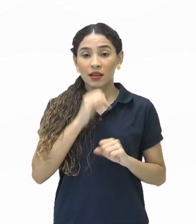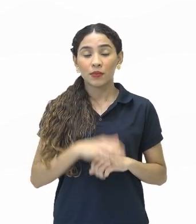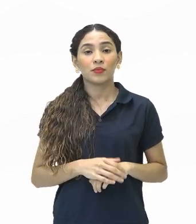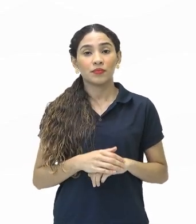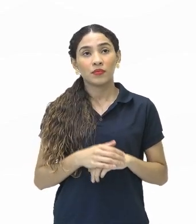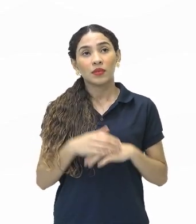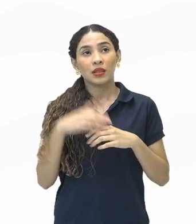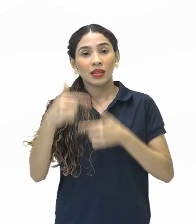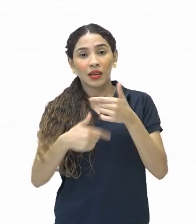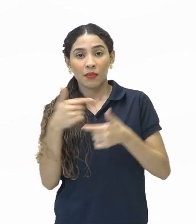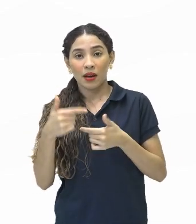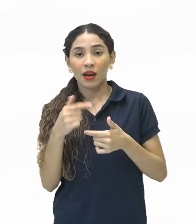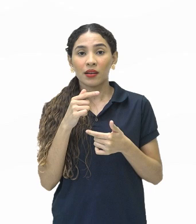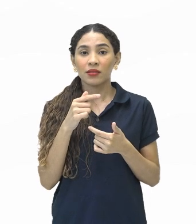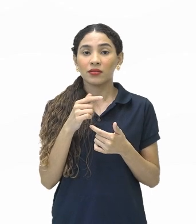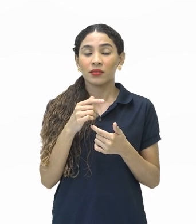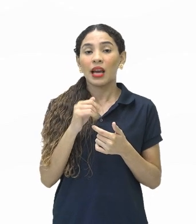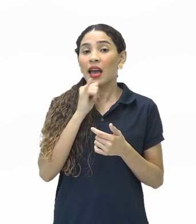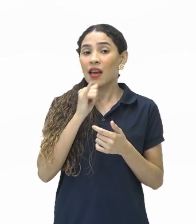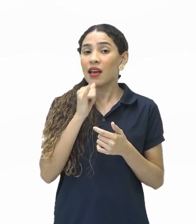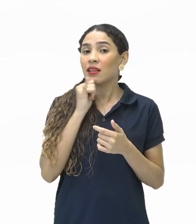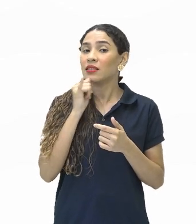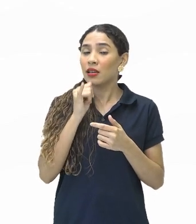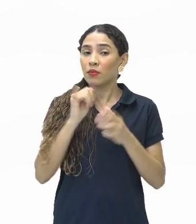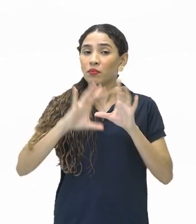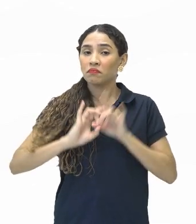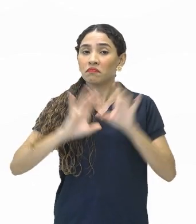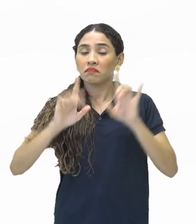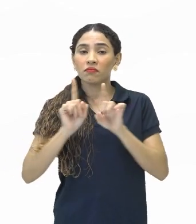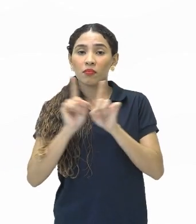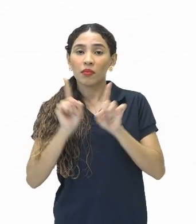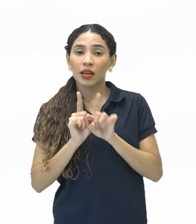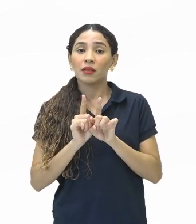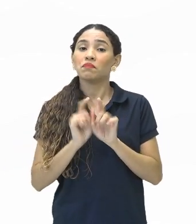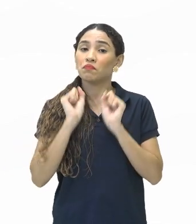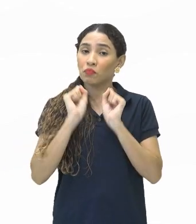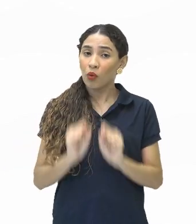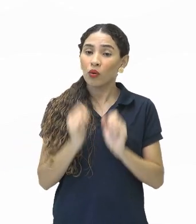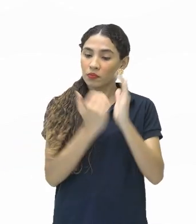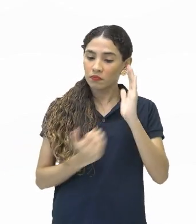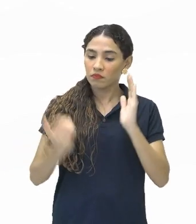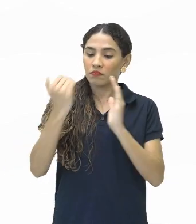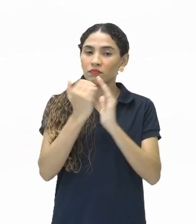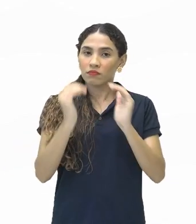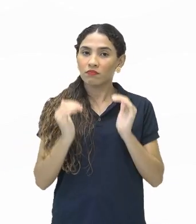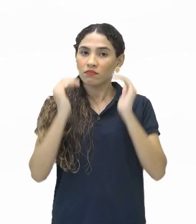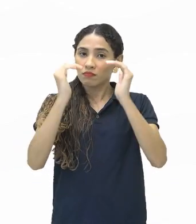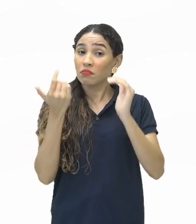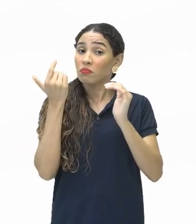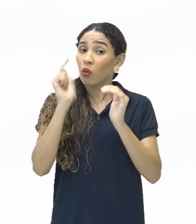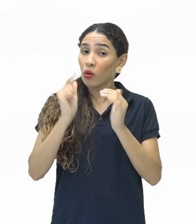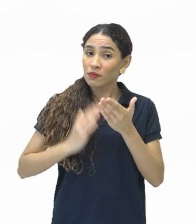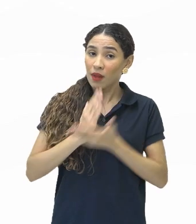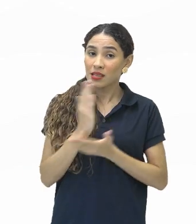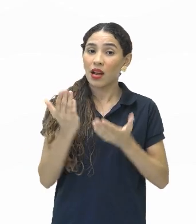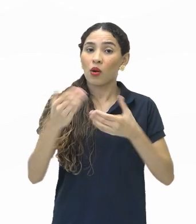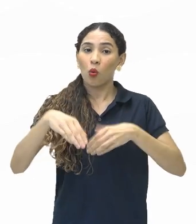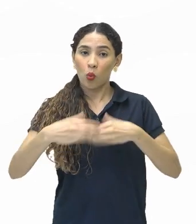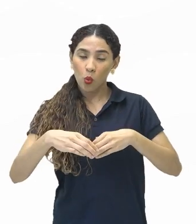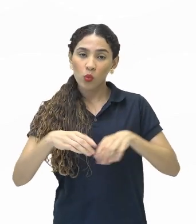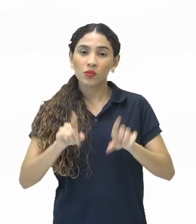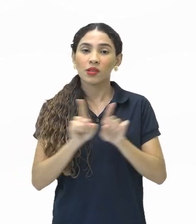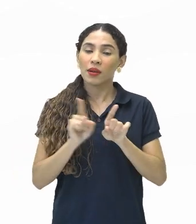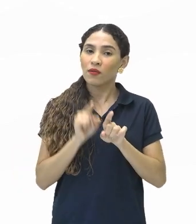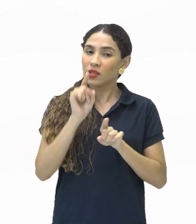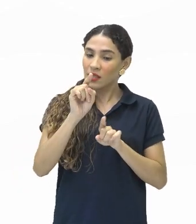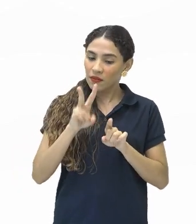seu trabalho, se emancipar. Você pode ter promoções, você pode passar em concursos, e você